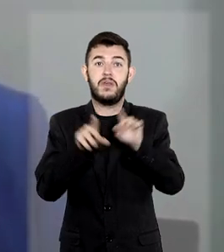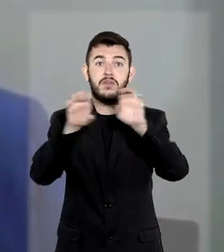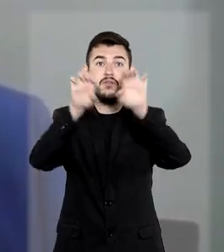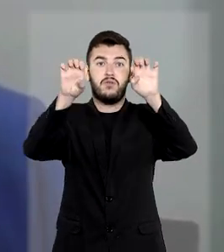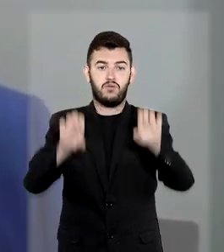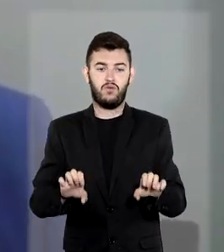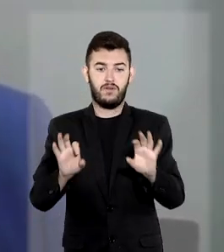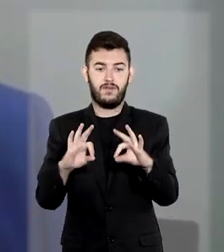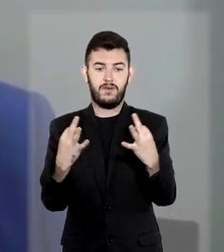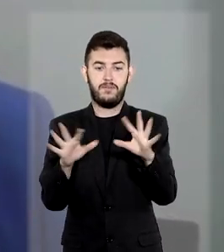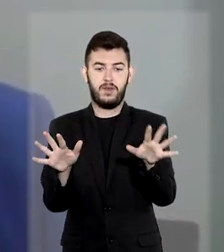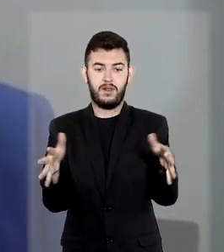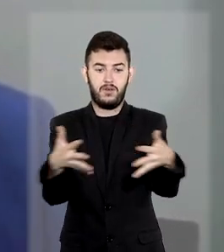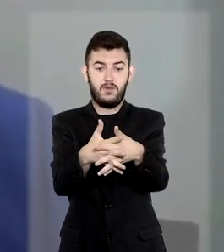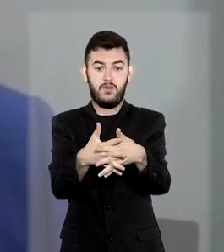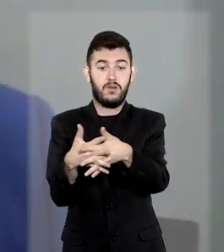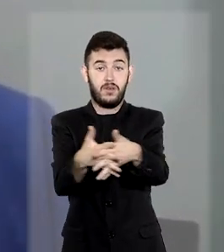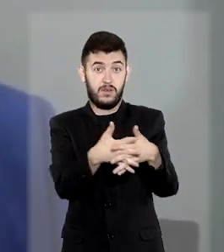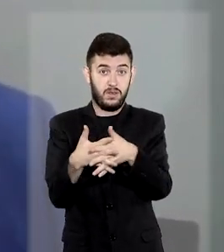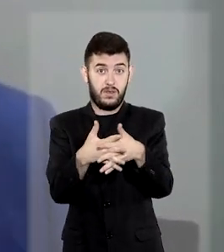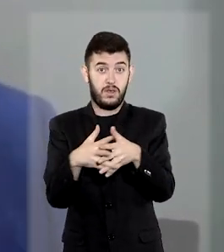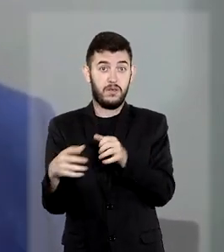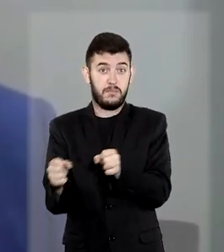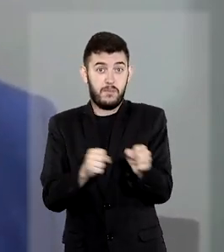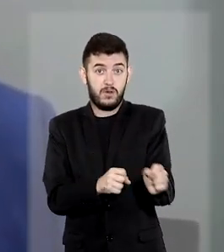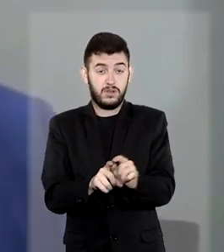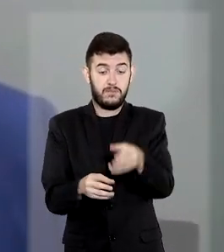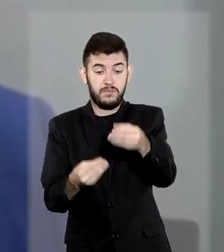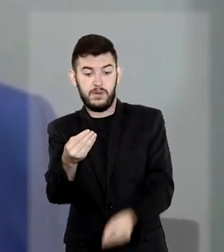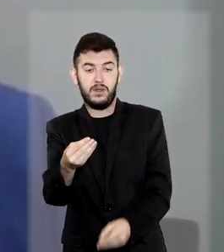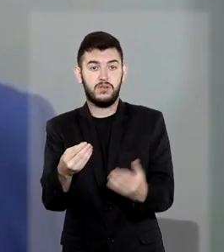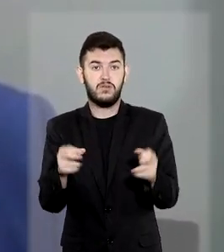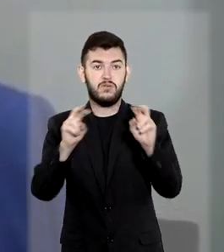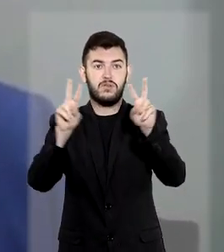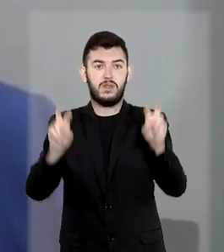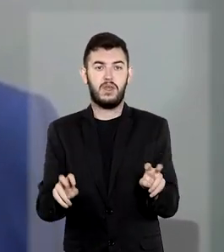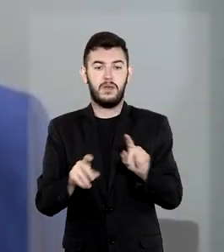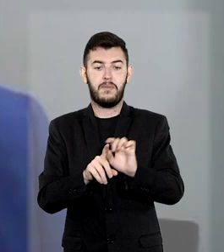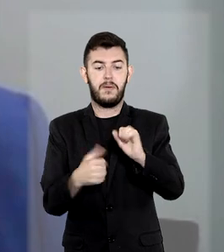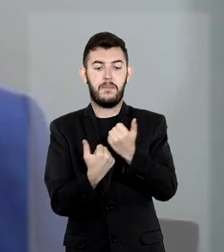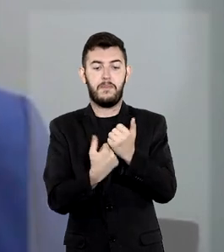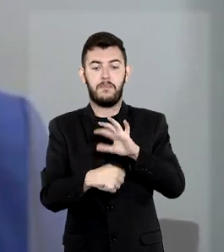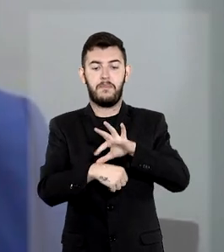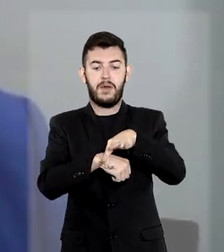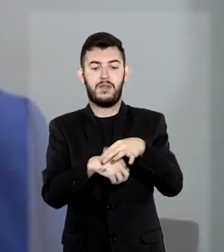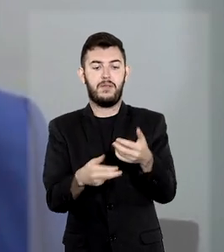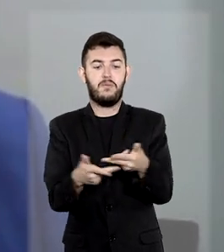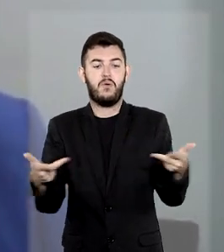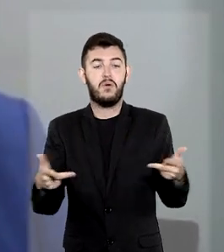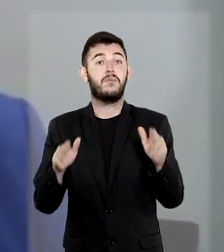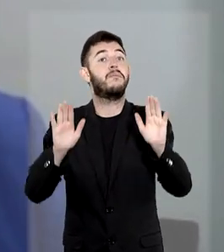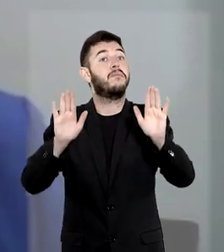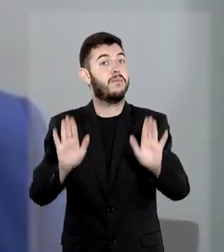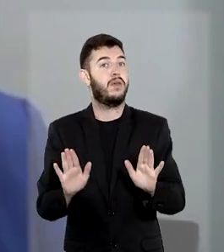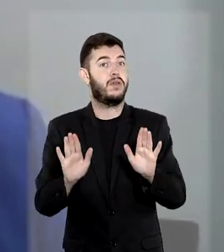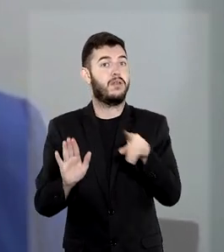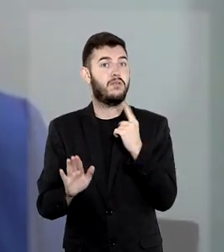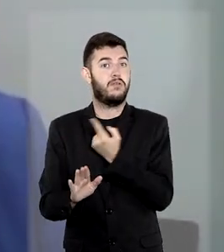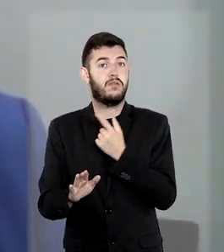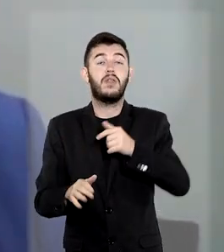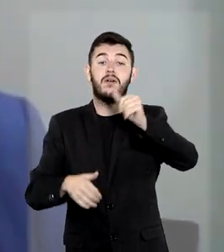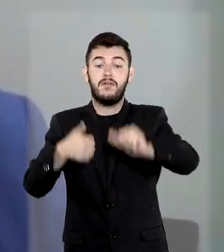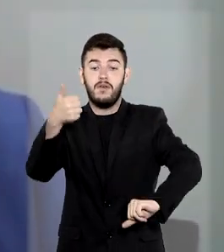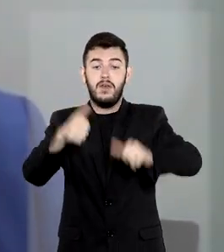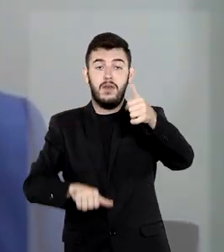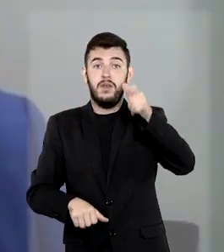na estrutura familiar. E isso pode ter reflexos de ordem patrimonial também. O que deve se observar no caso